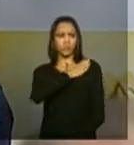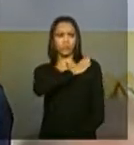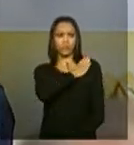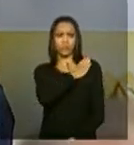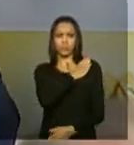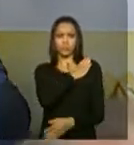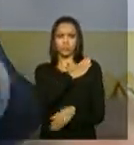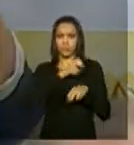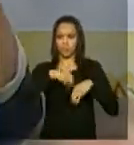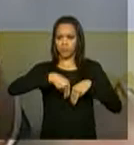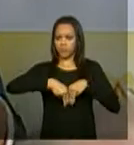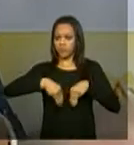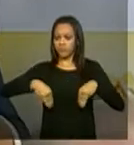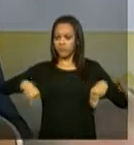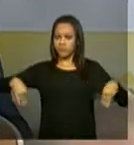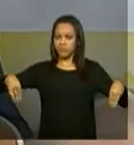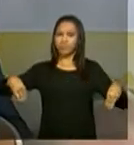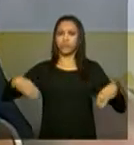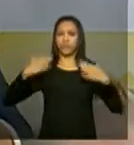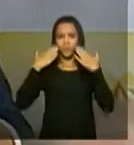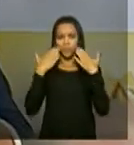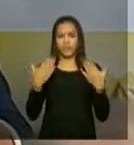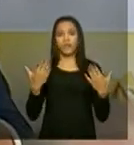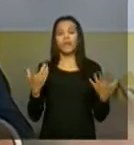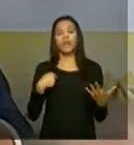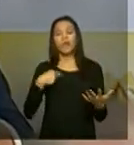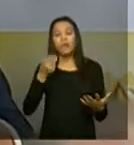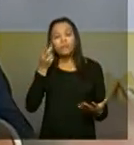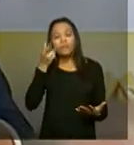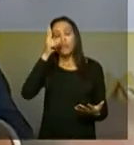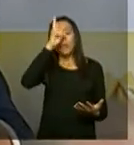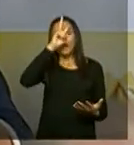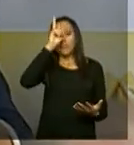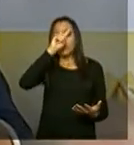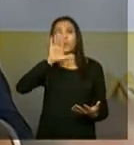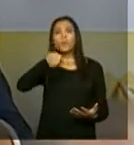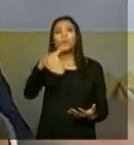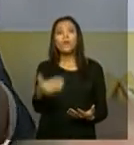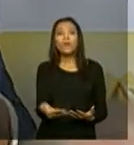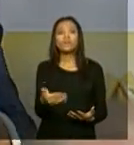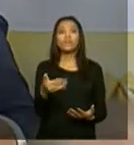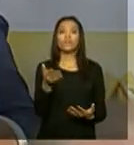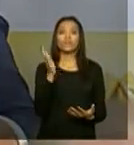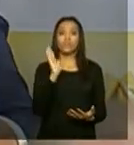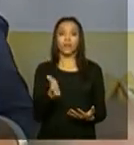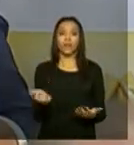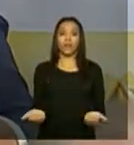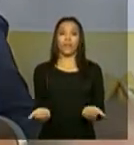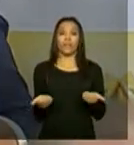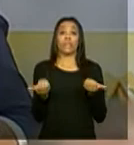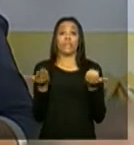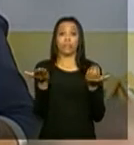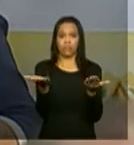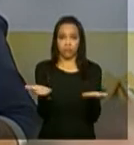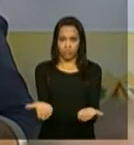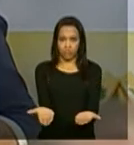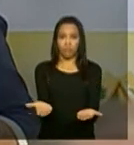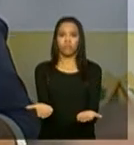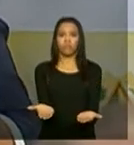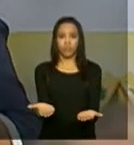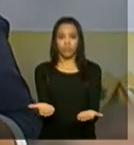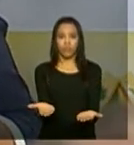e eu quero aqui compartilhar com todos vocês quando foi entregue à